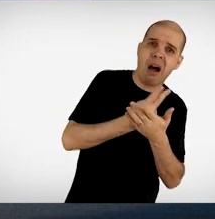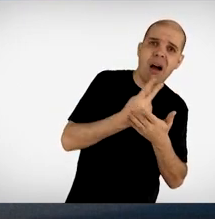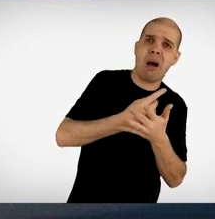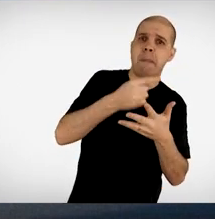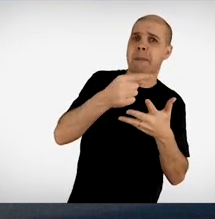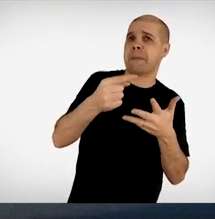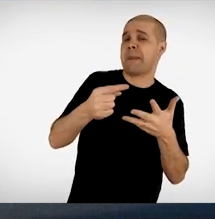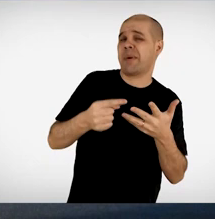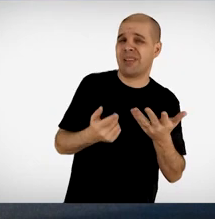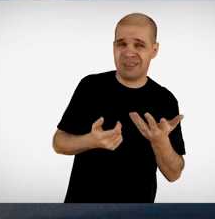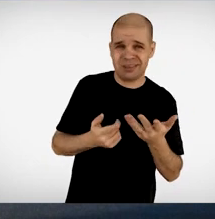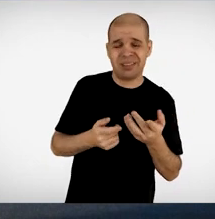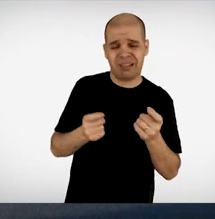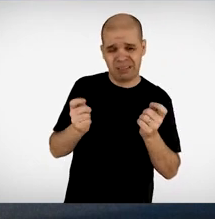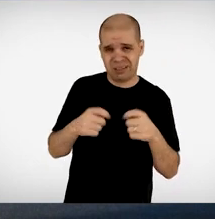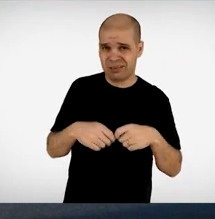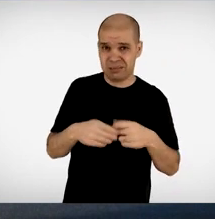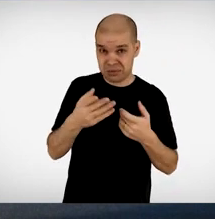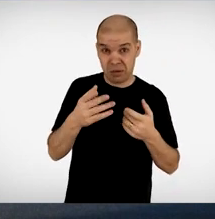comédia romântica.